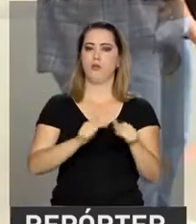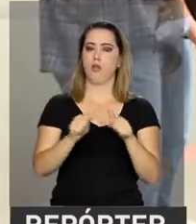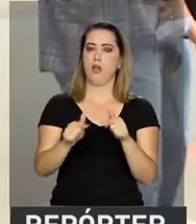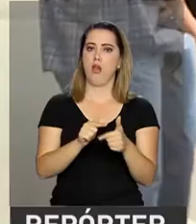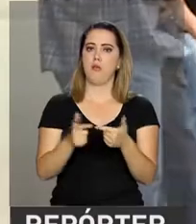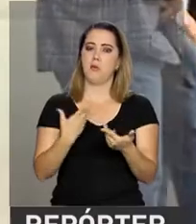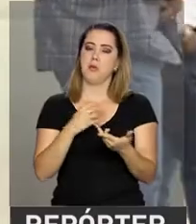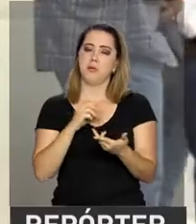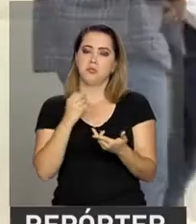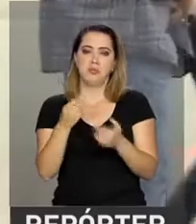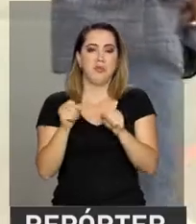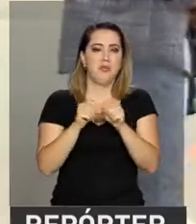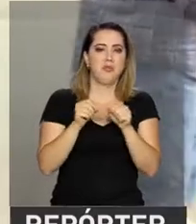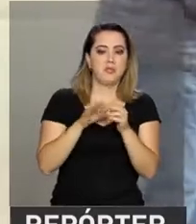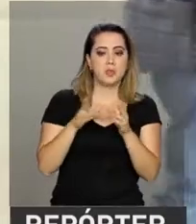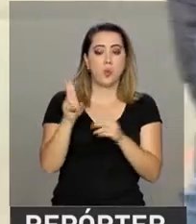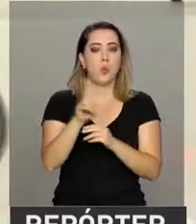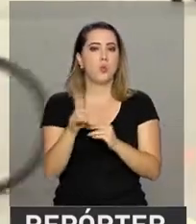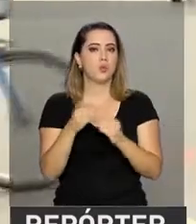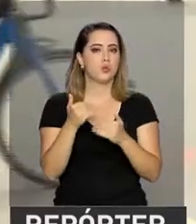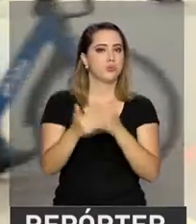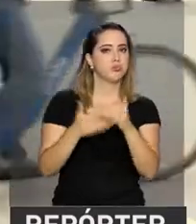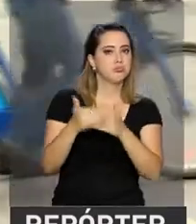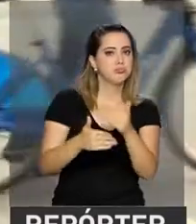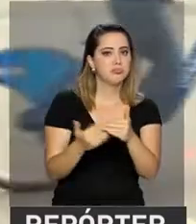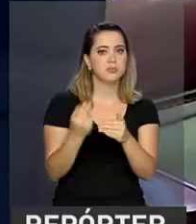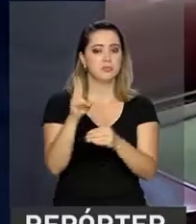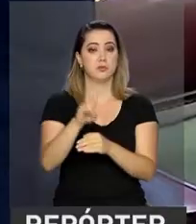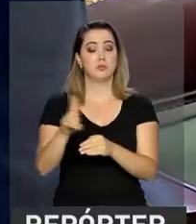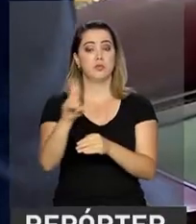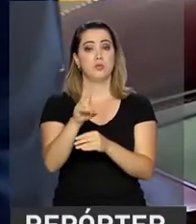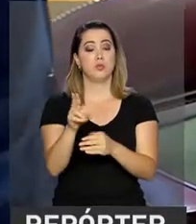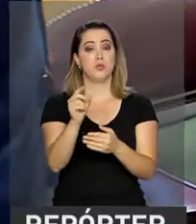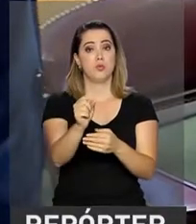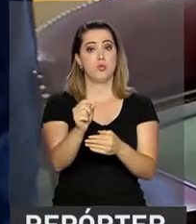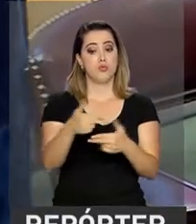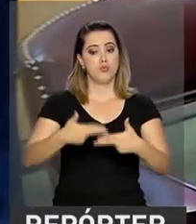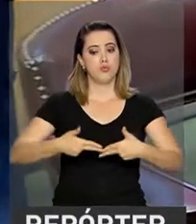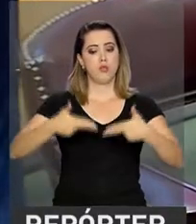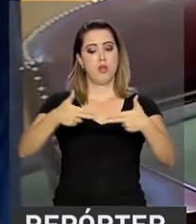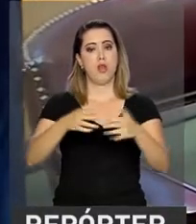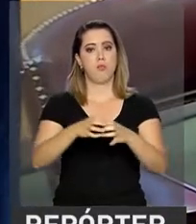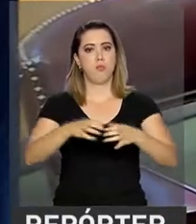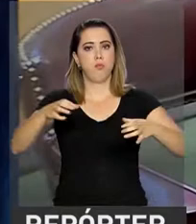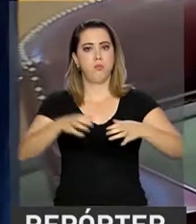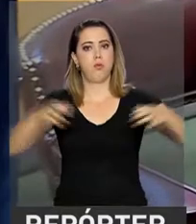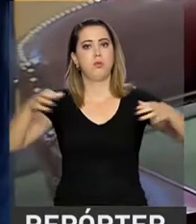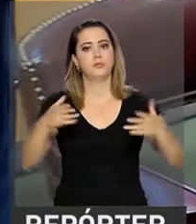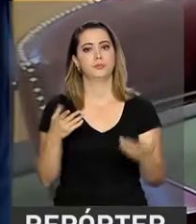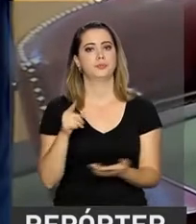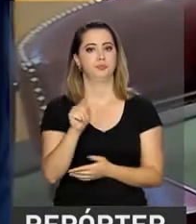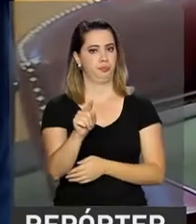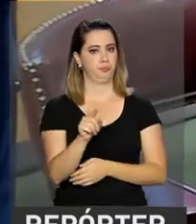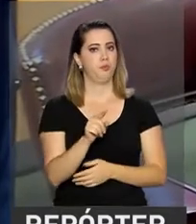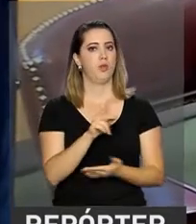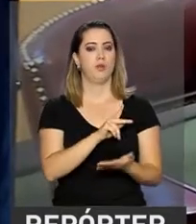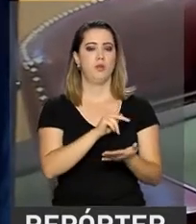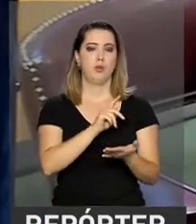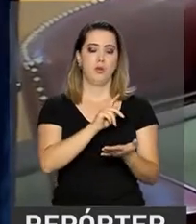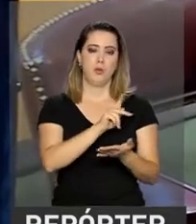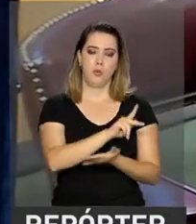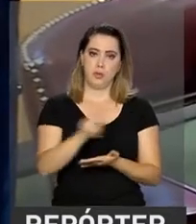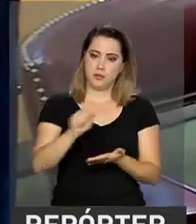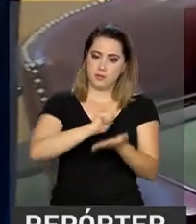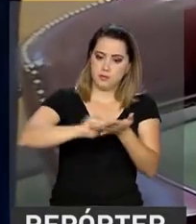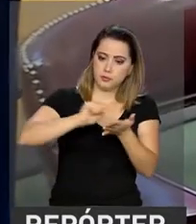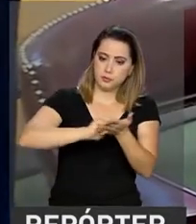relacionadas ao uso ou ao desenvolvimento de armas nucleares. O presidente Michel Temer foi o primeiro a assinar o tratado na sede